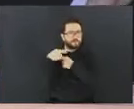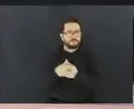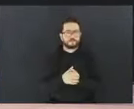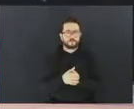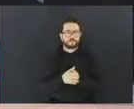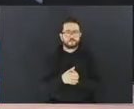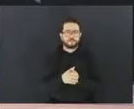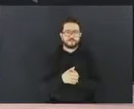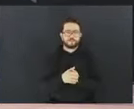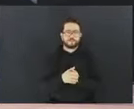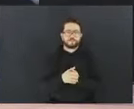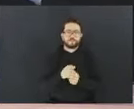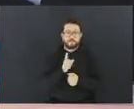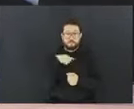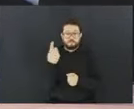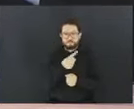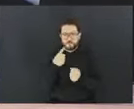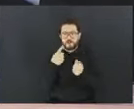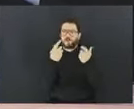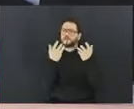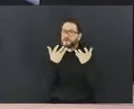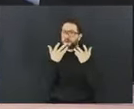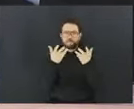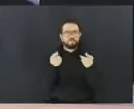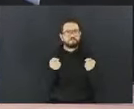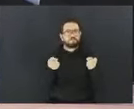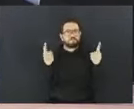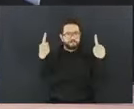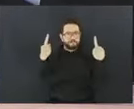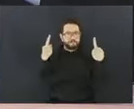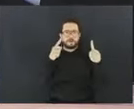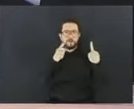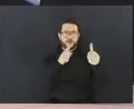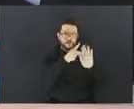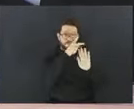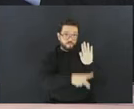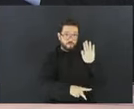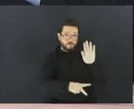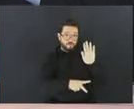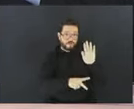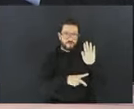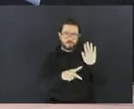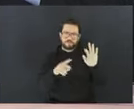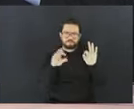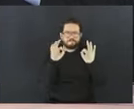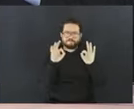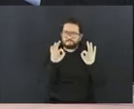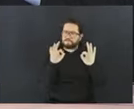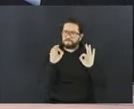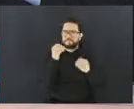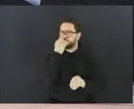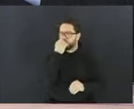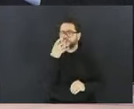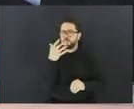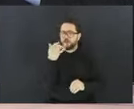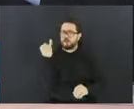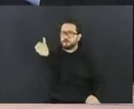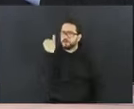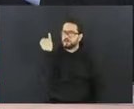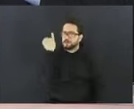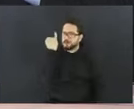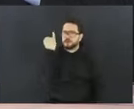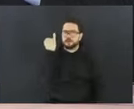de fortalecer, né, o programa, que ele é de suma importância, né, para a nossa